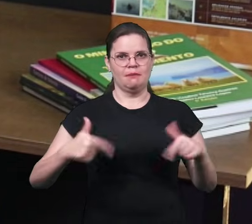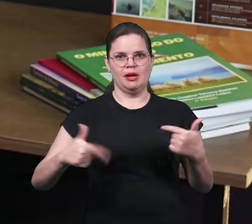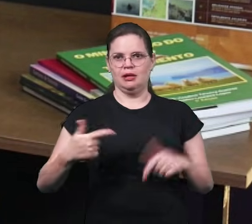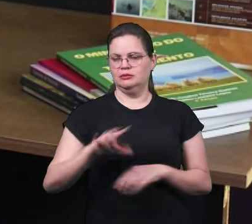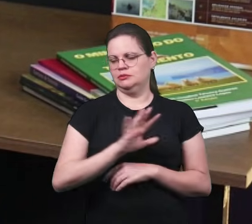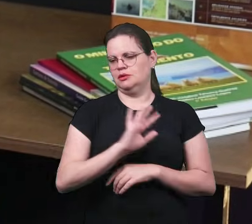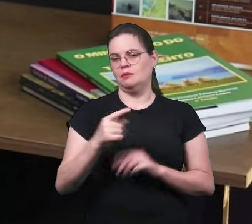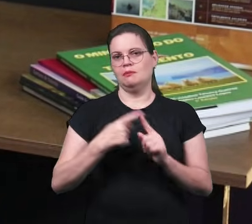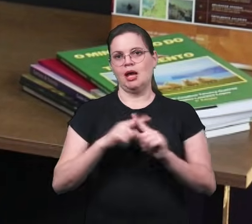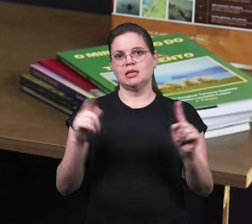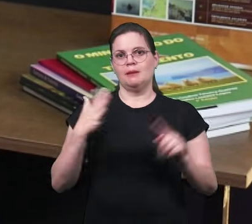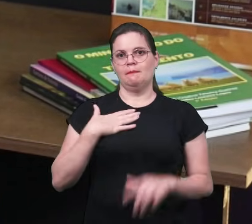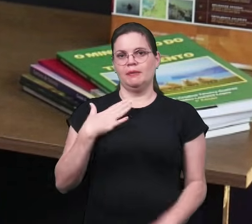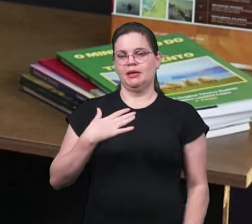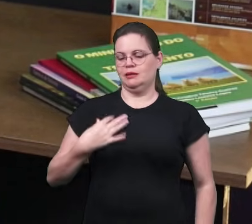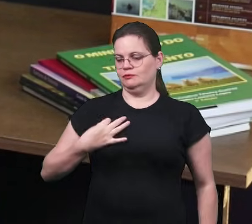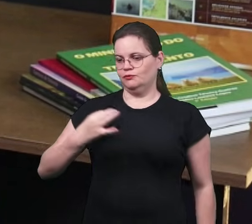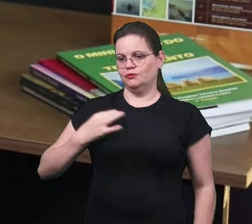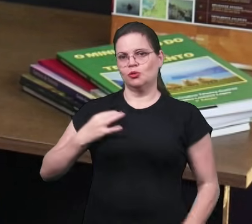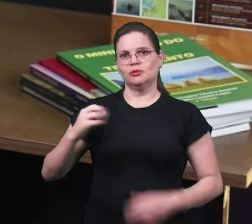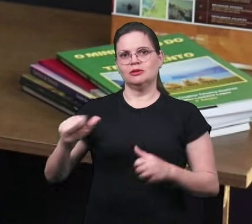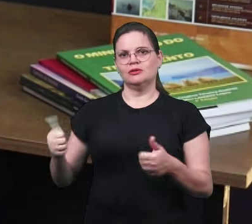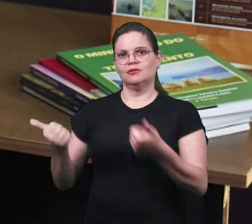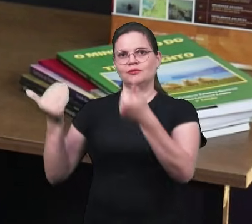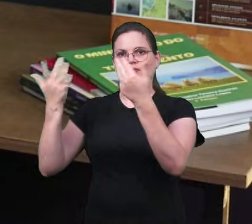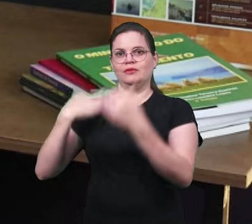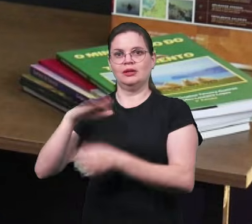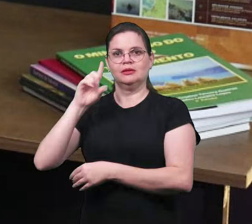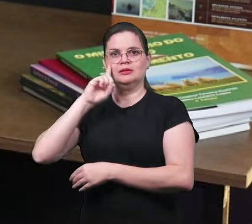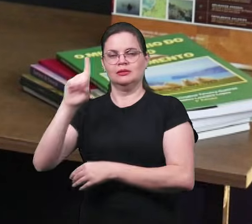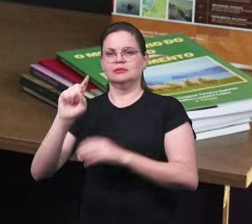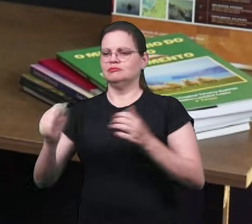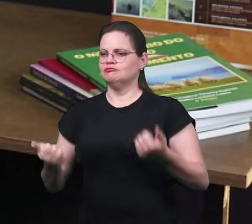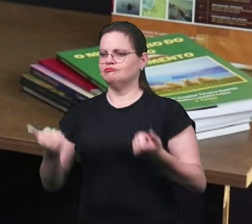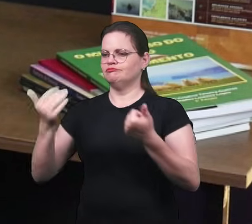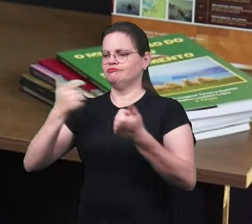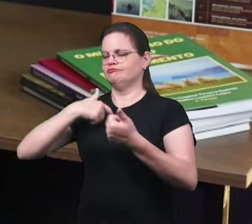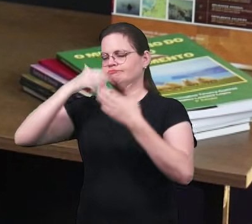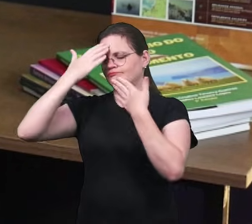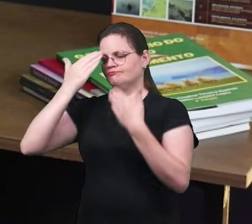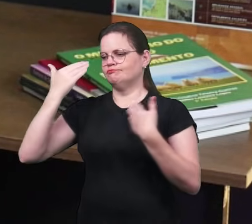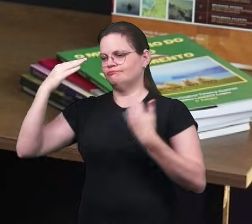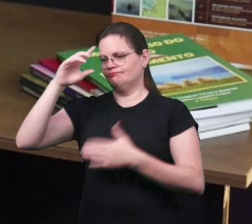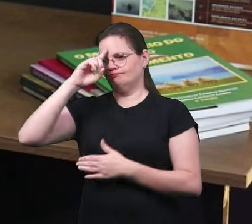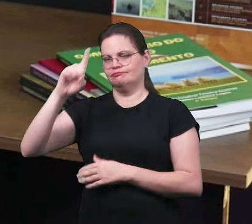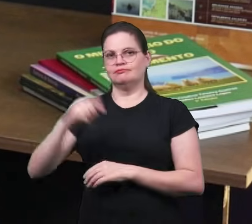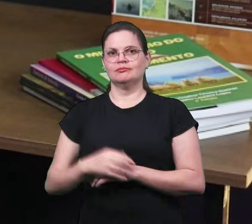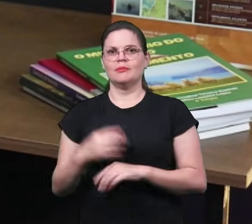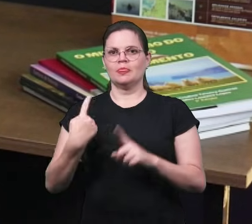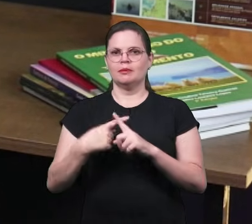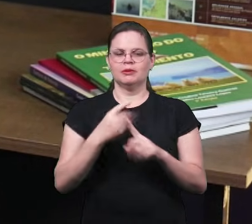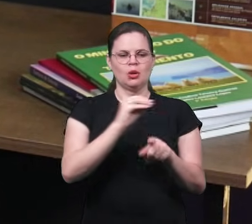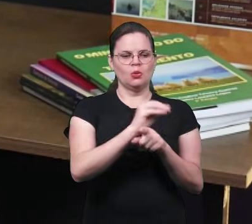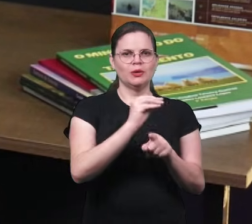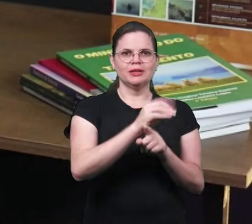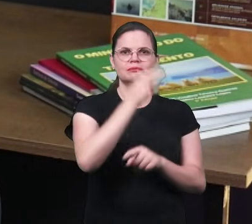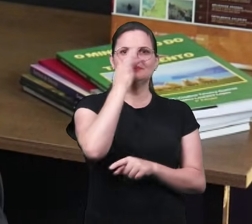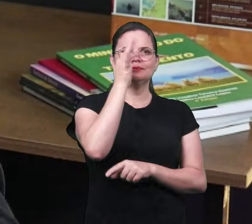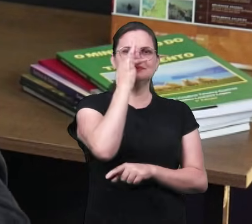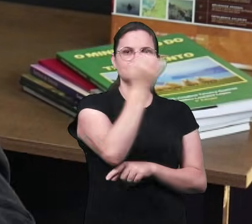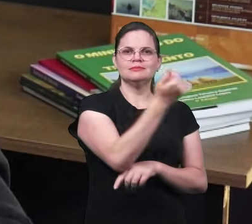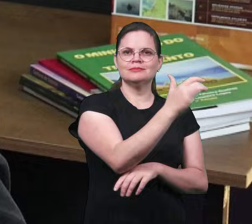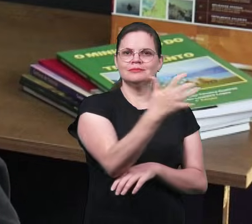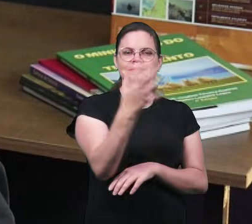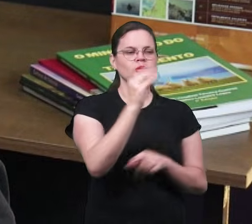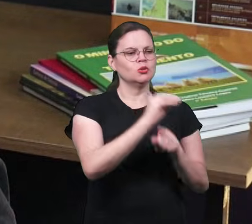mas é uma oferta a Deus. Uma né? oferta, uma dedicação. Uma dedicação a a Deus. Uma expressão de gratidão a Deus. Exatamente. Cuidamos dos jardins da igreja,